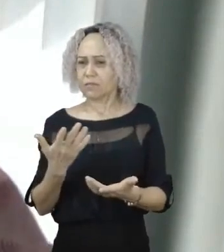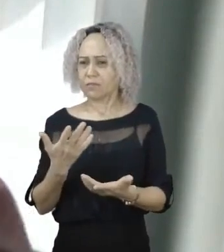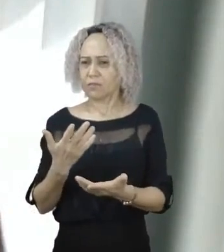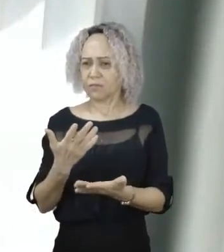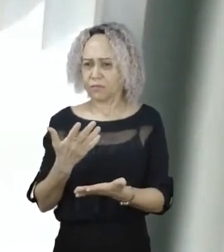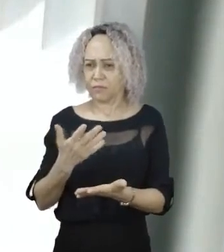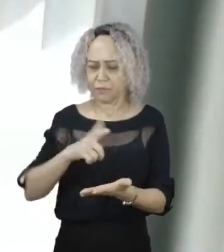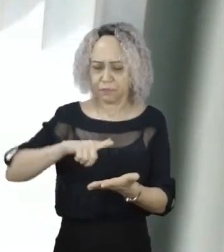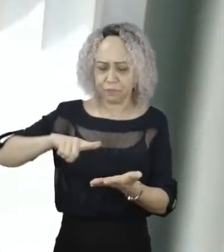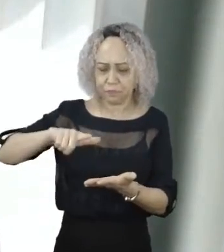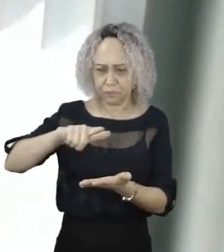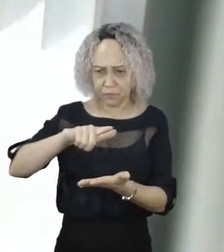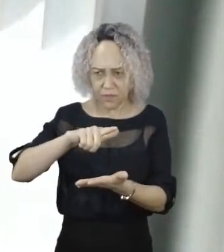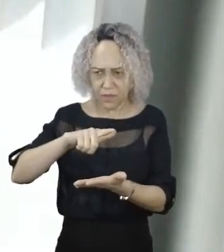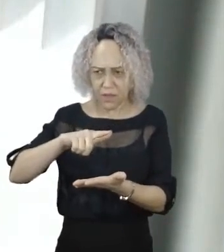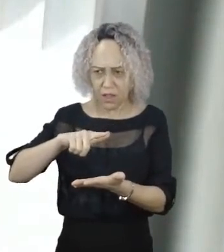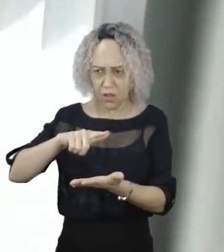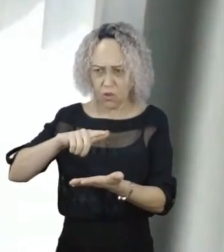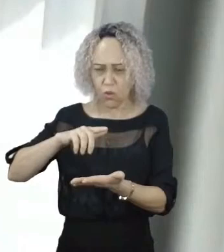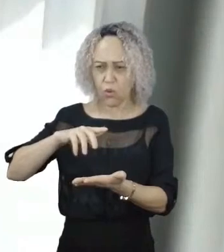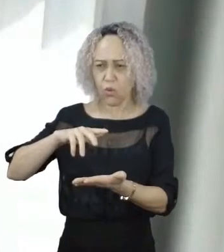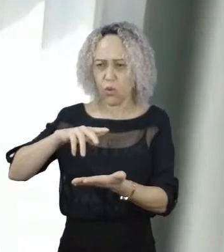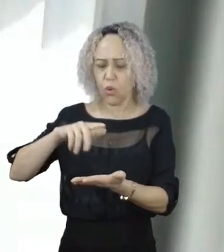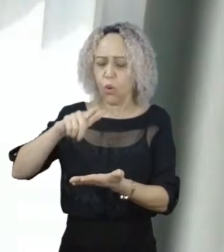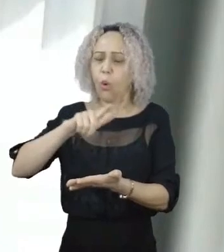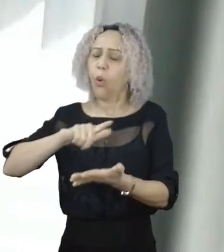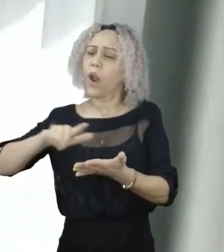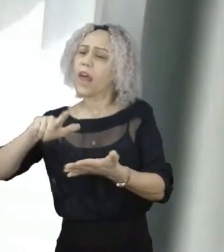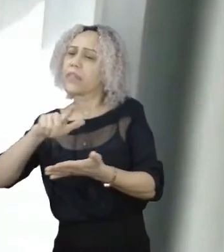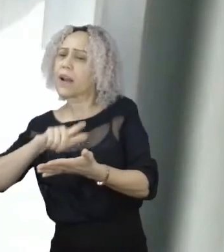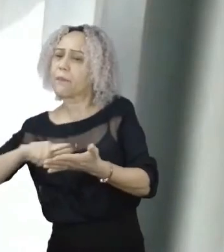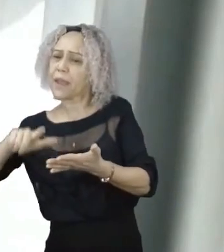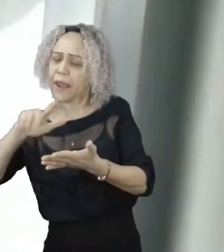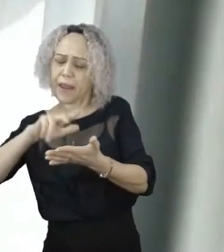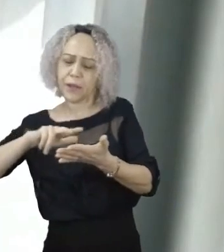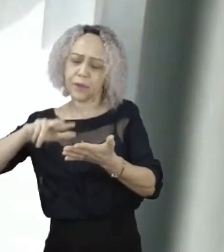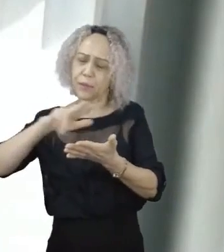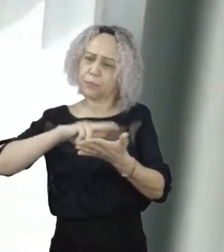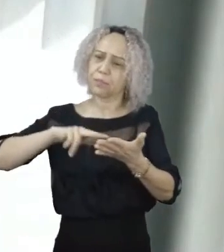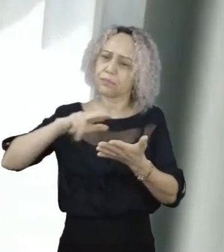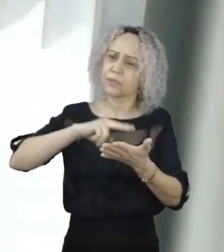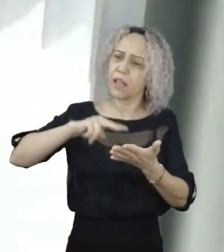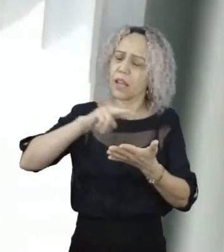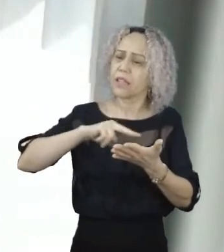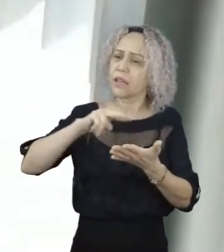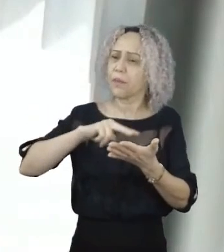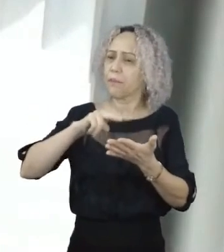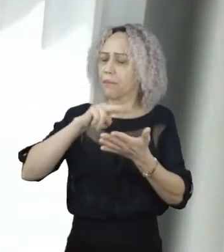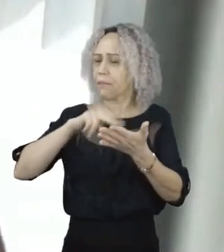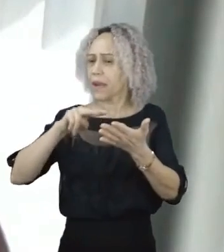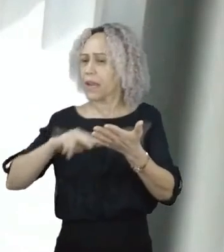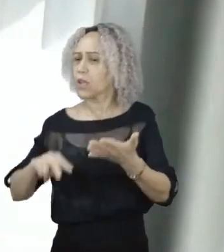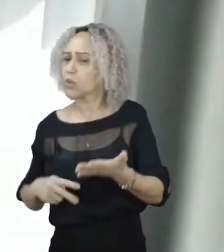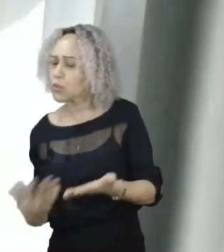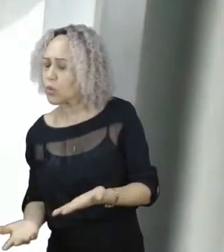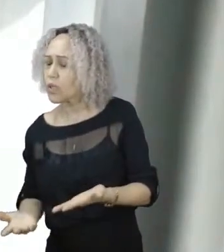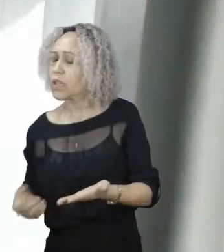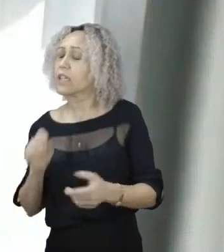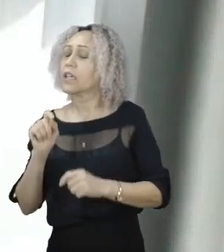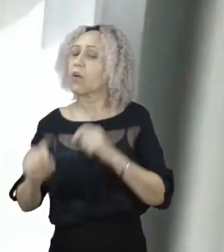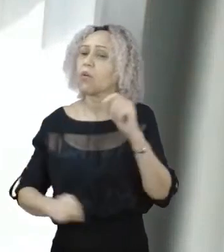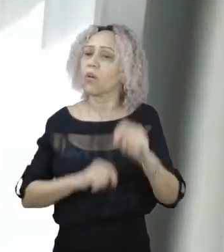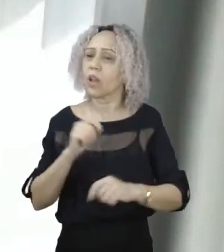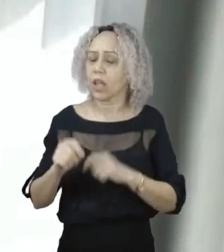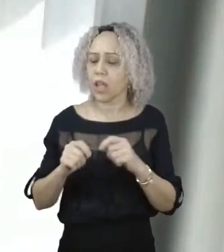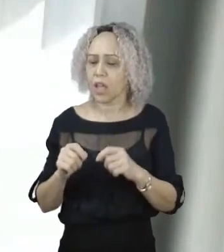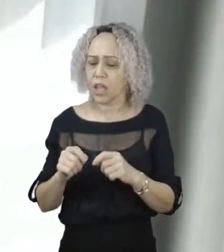passa já para aquela fase de reconhecer as palavras, e a parte importante, que é compreender